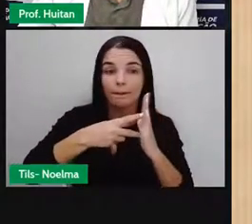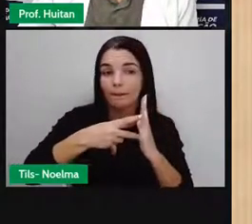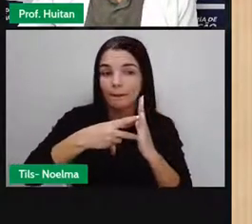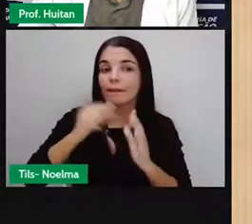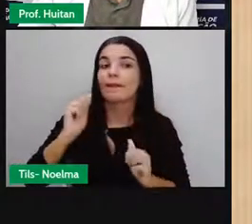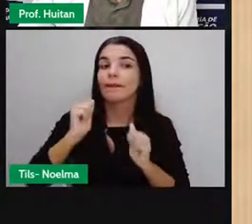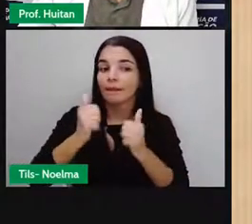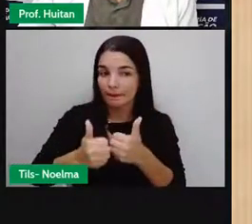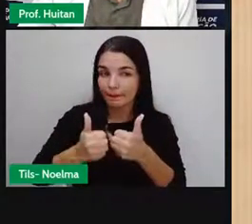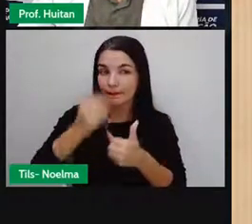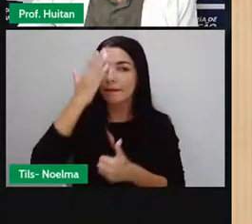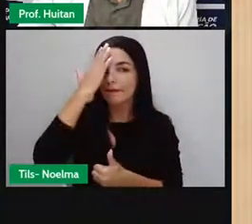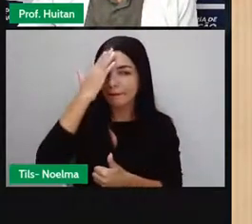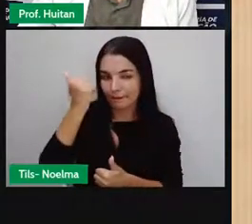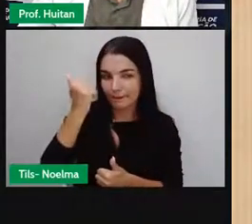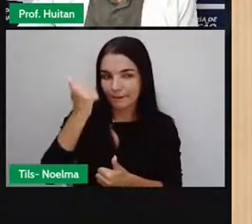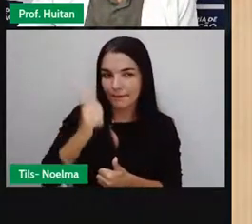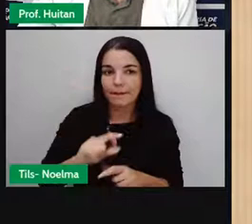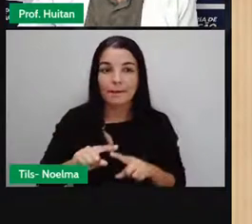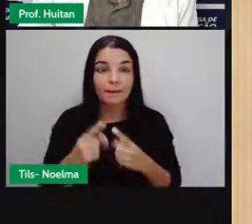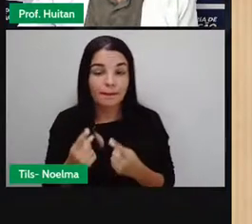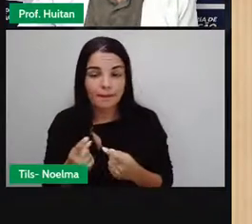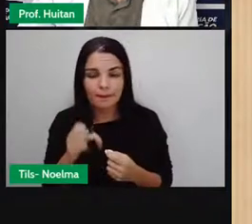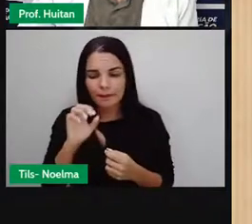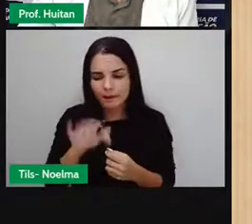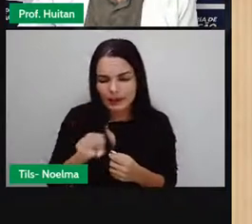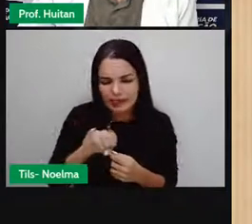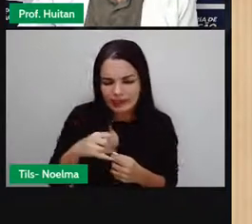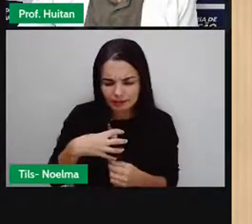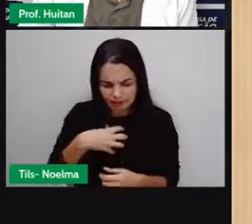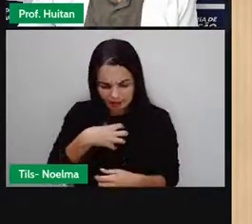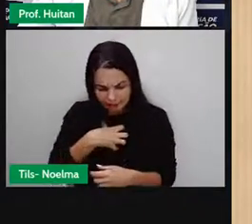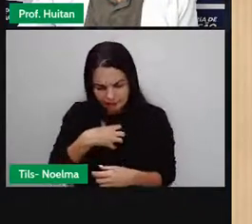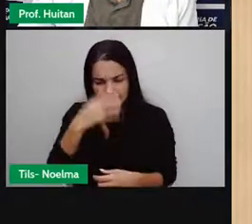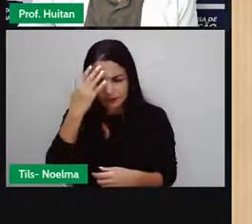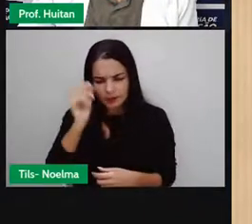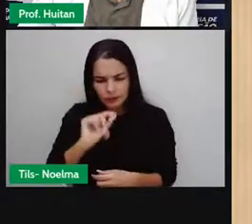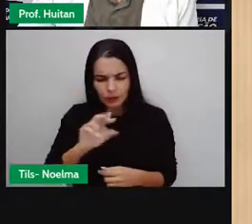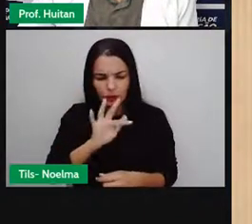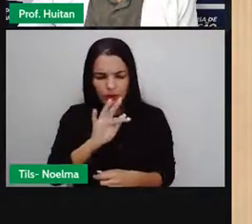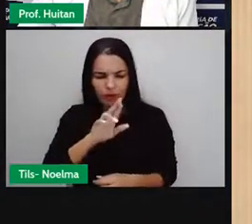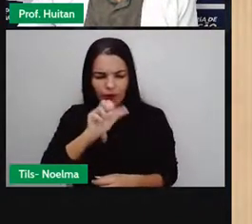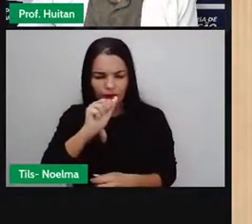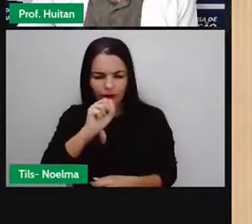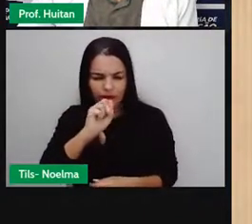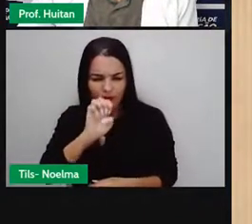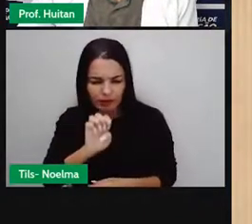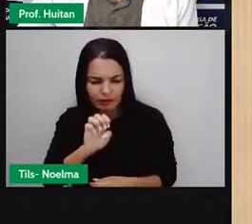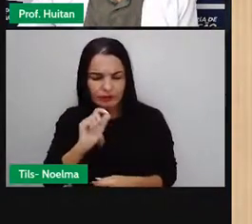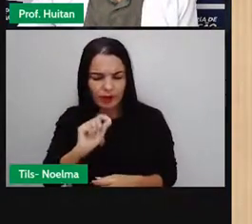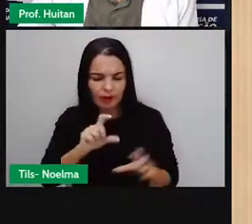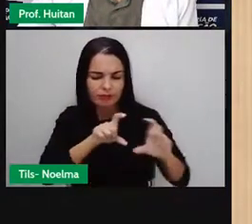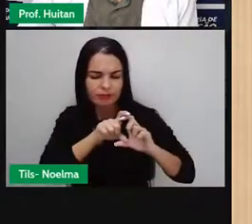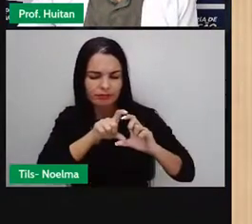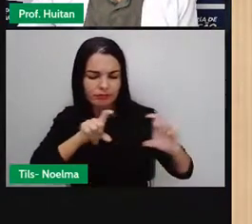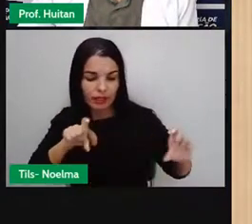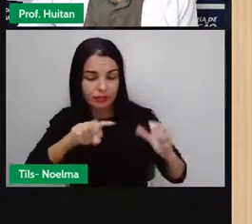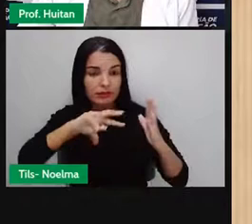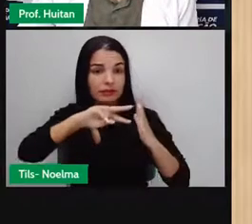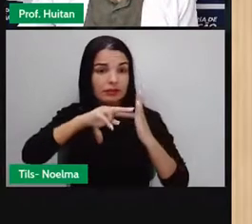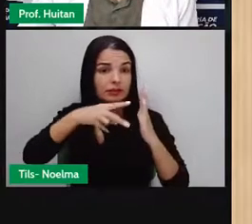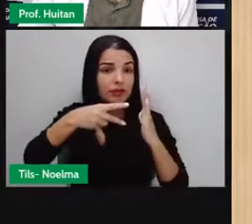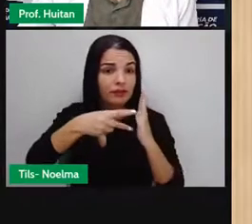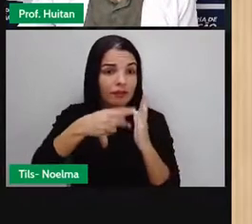Sim, sabemos. Mesmo que intuitivamente, nós sabemos o que é uma frase. Então, dando um conceito